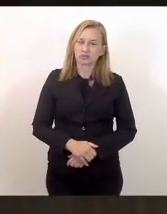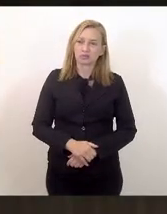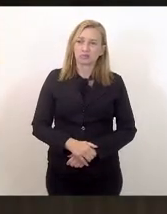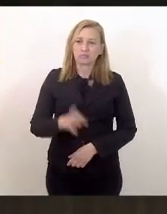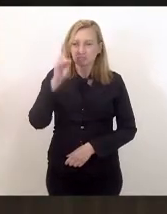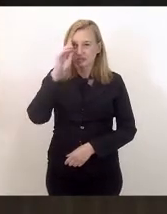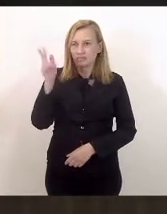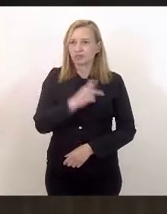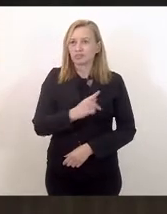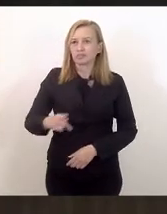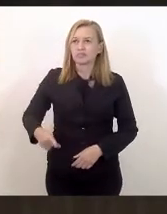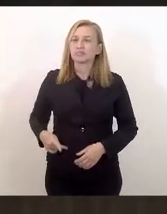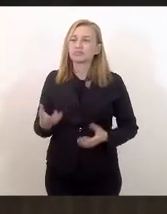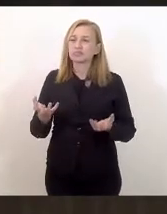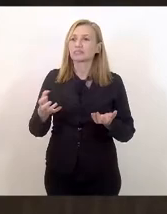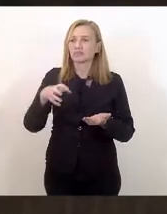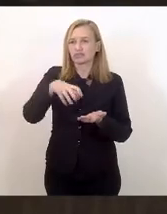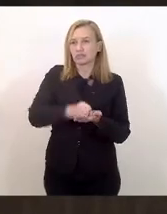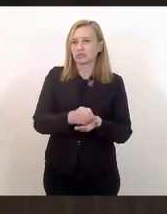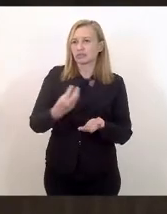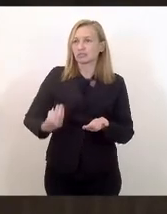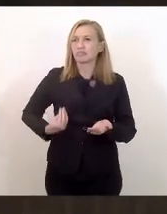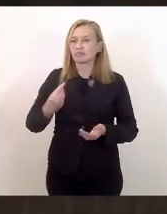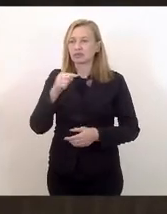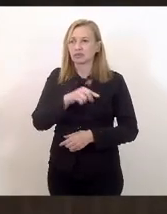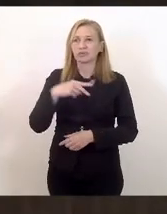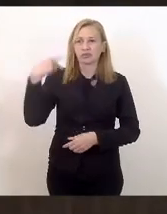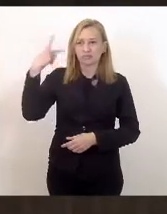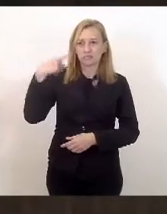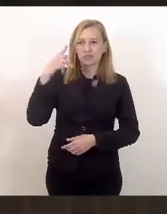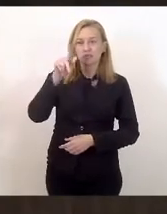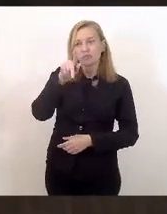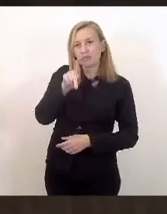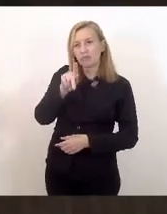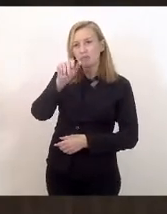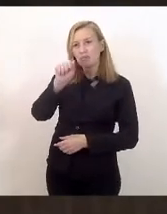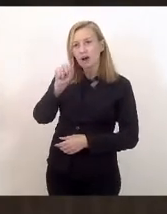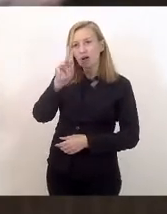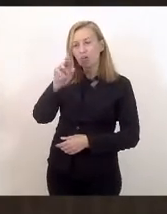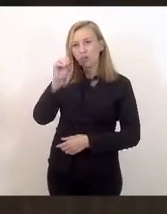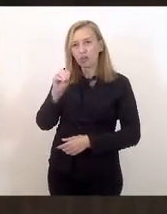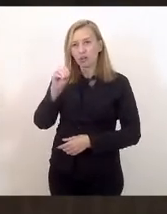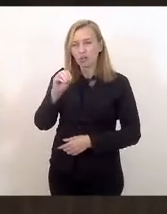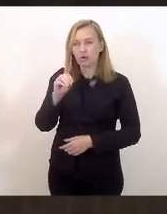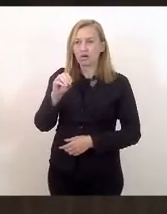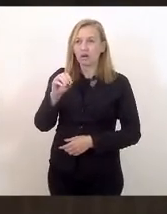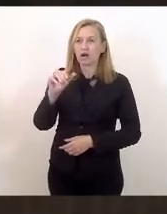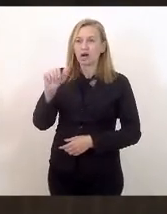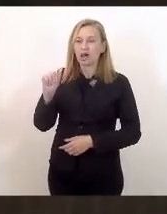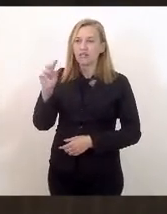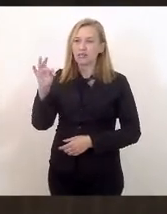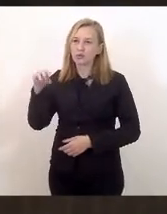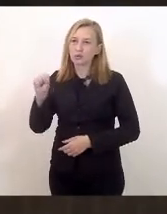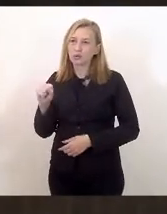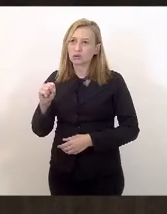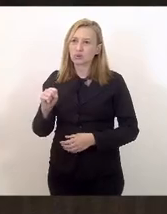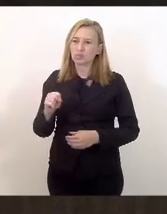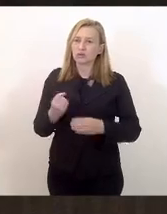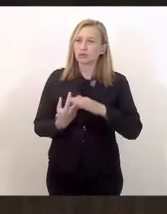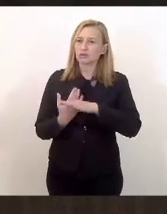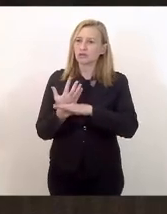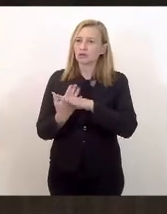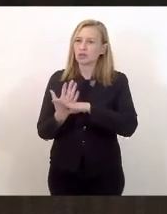Presidente, quero registrar a presença do vereador Paulo Afonso, do município de Duque de Caxias, da nossa querida